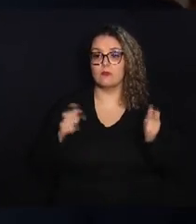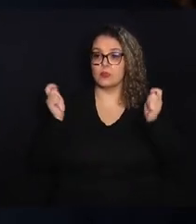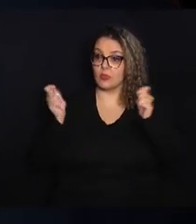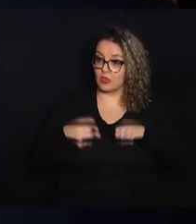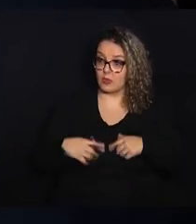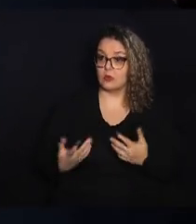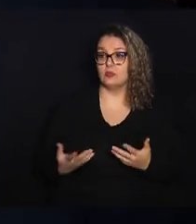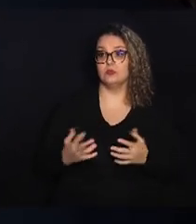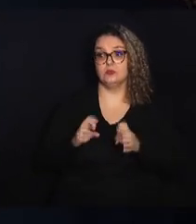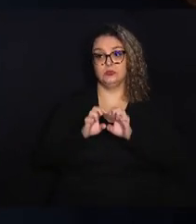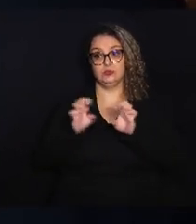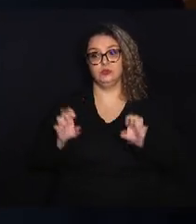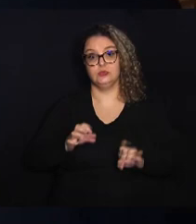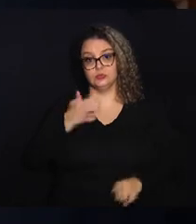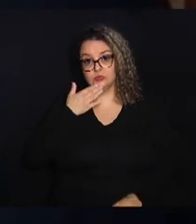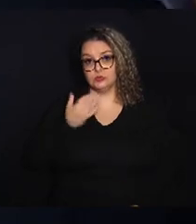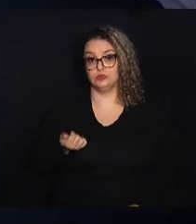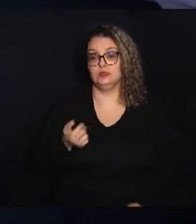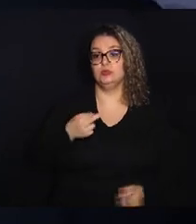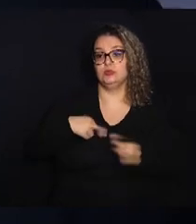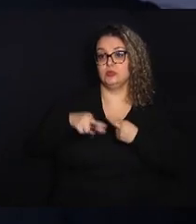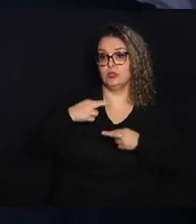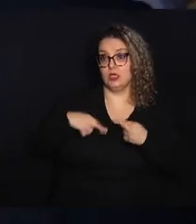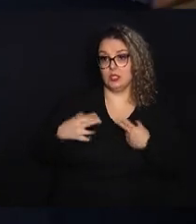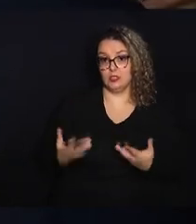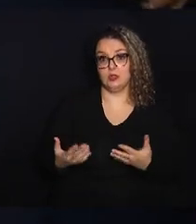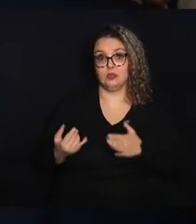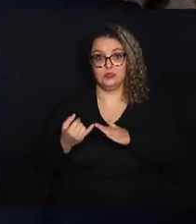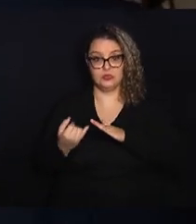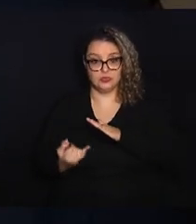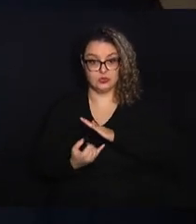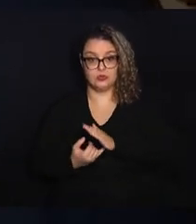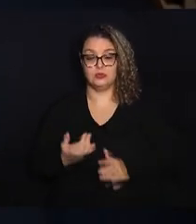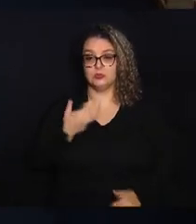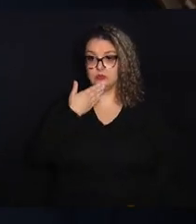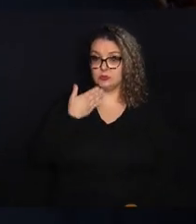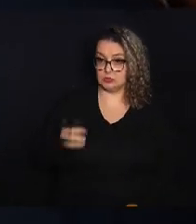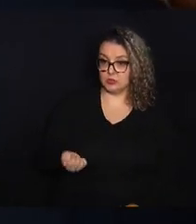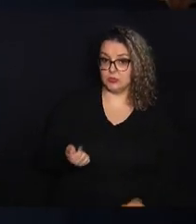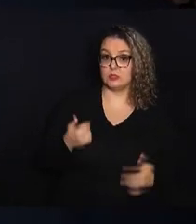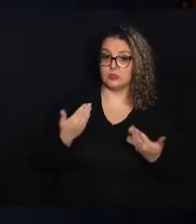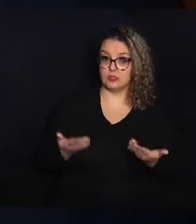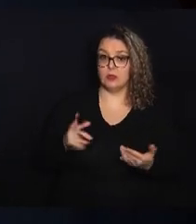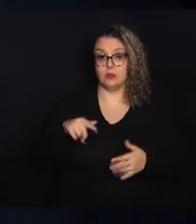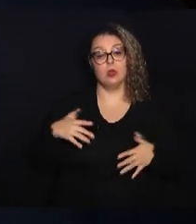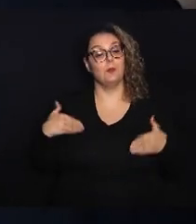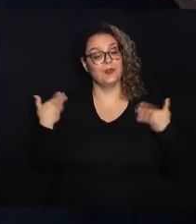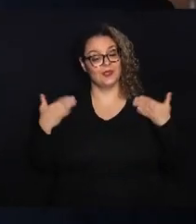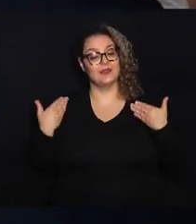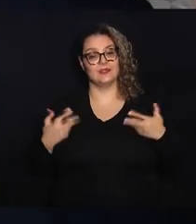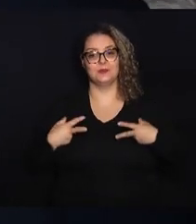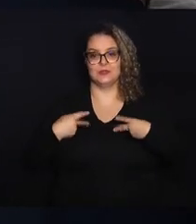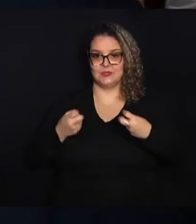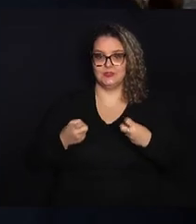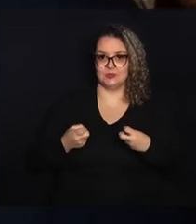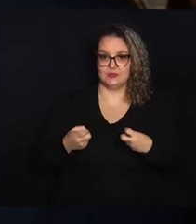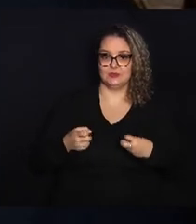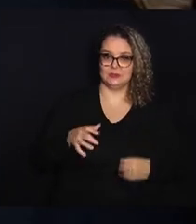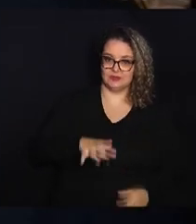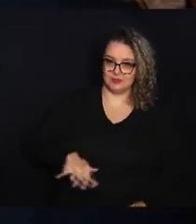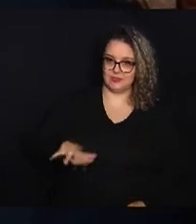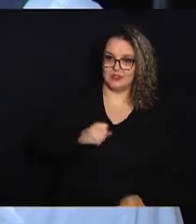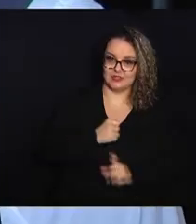possibilidades de estrutura melhor, de relacionamento institucional melhor. Então é uma alegria ter esse reconhecimento por parte da